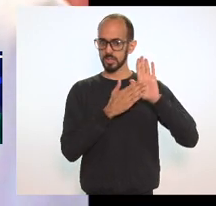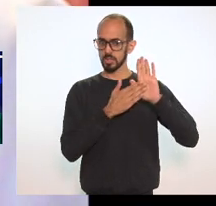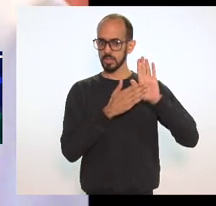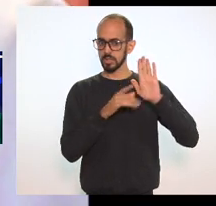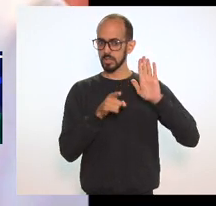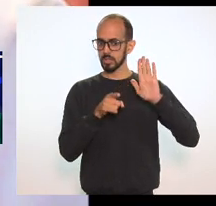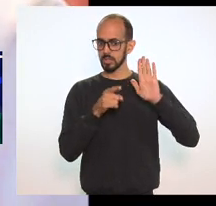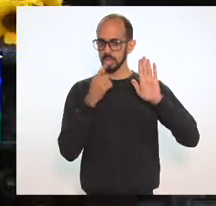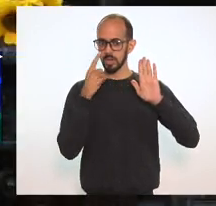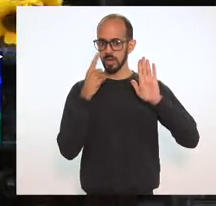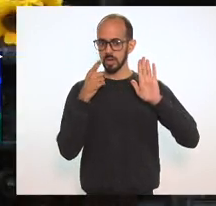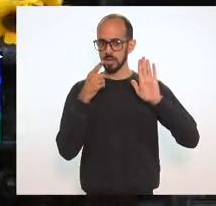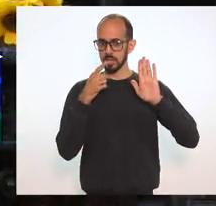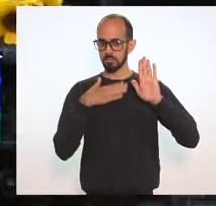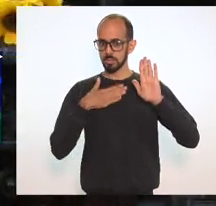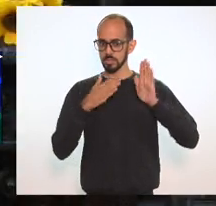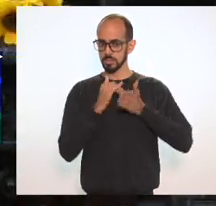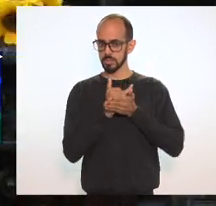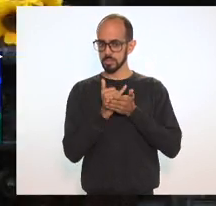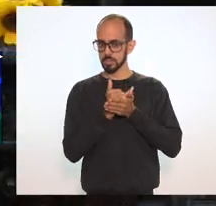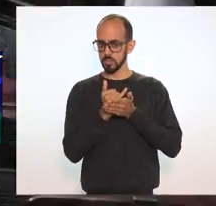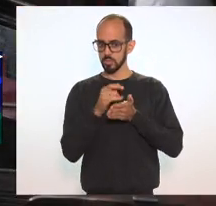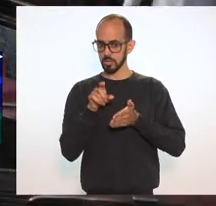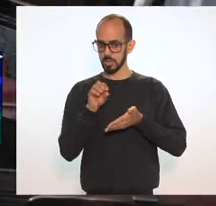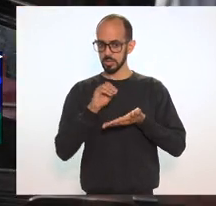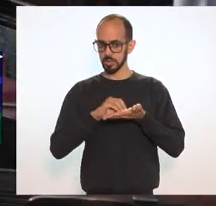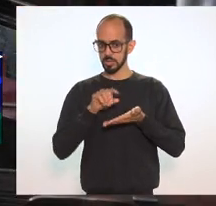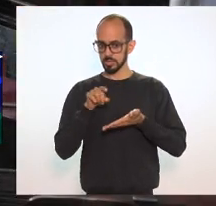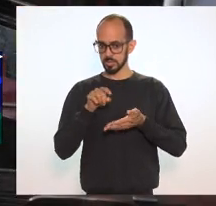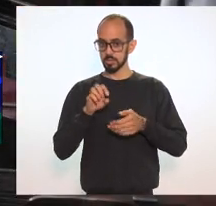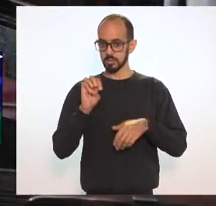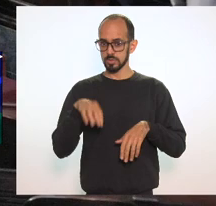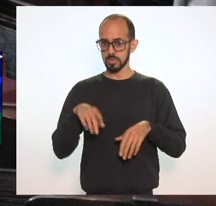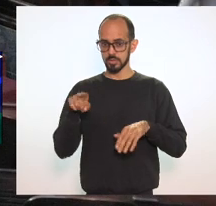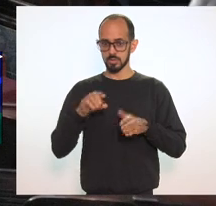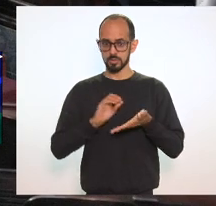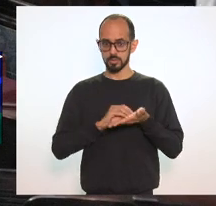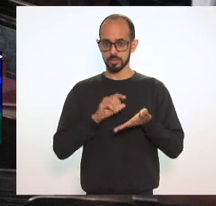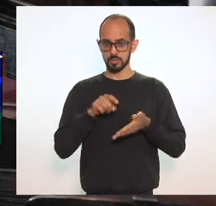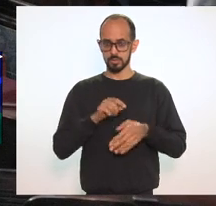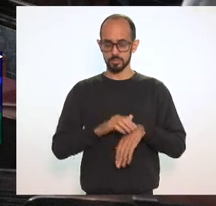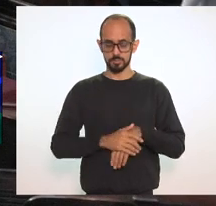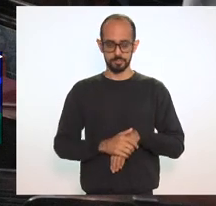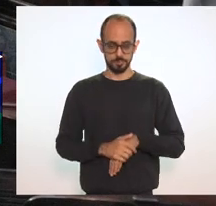não coloquei aqui Deputado obrigado a